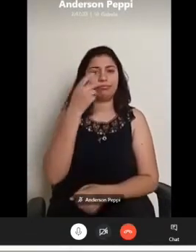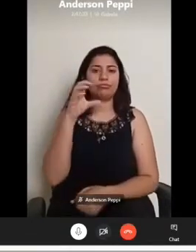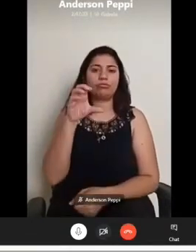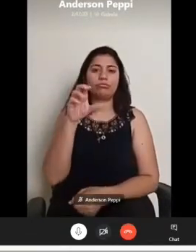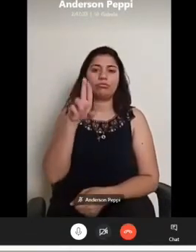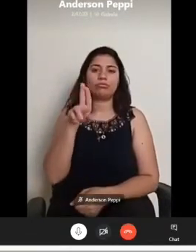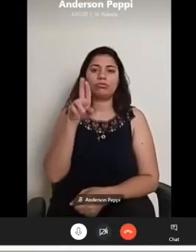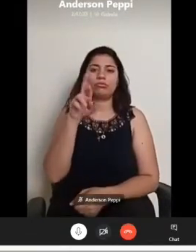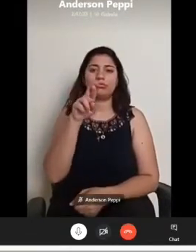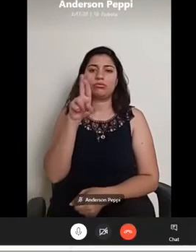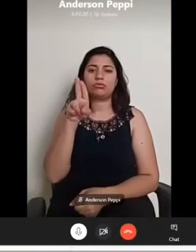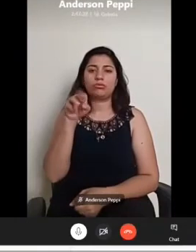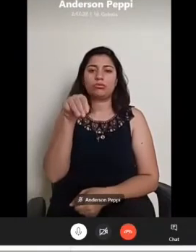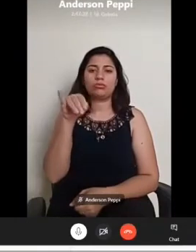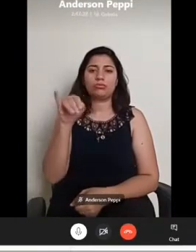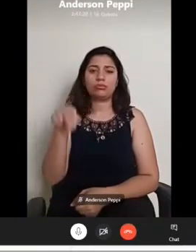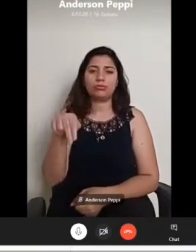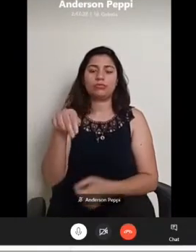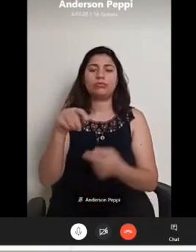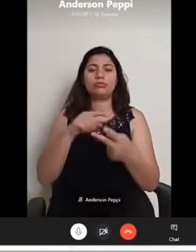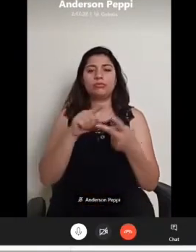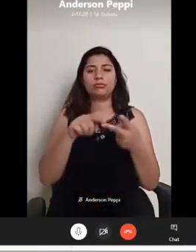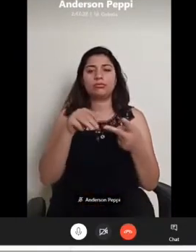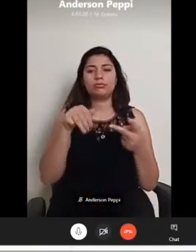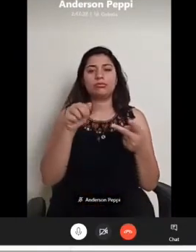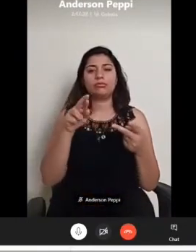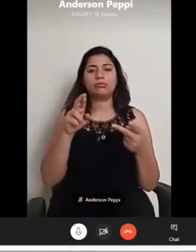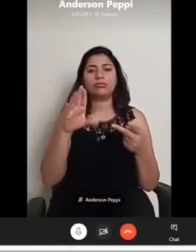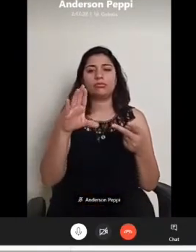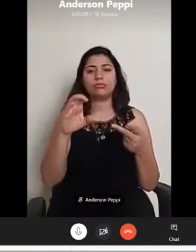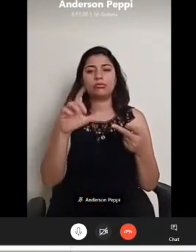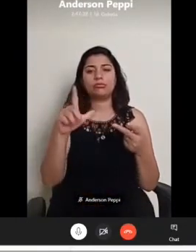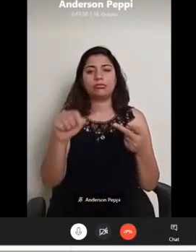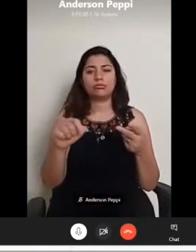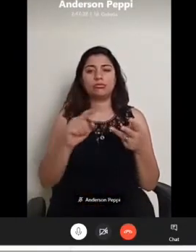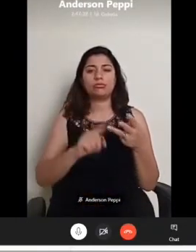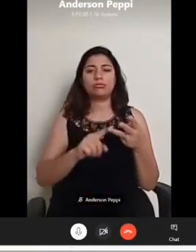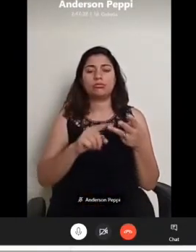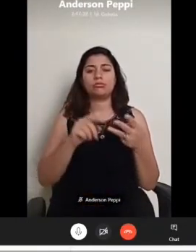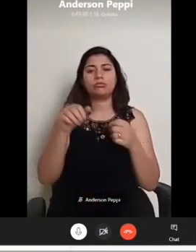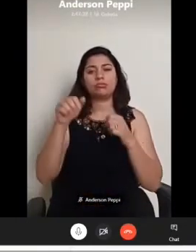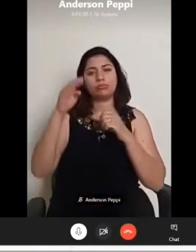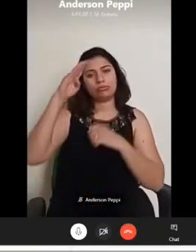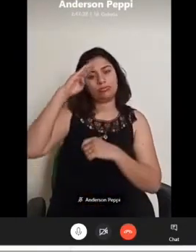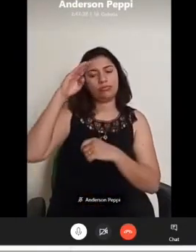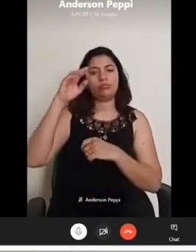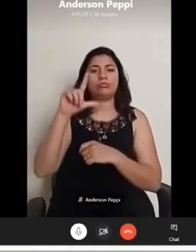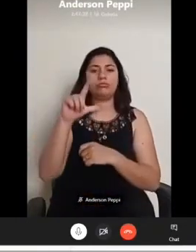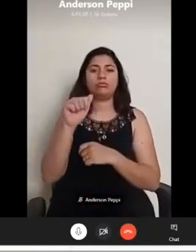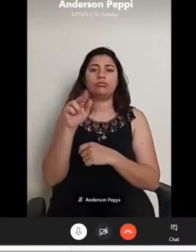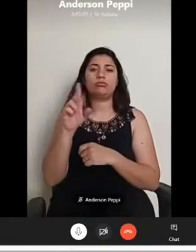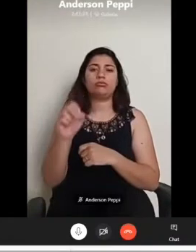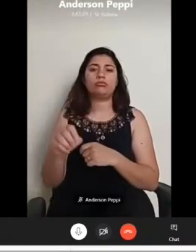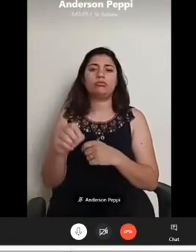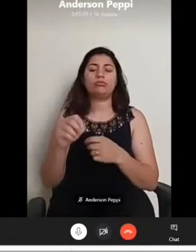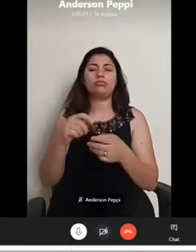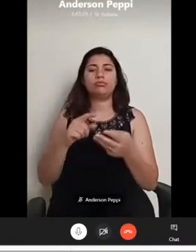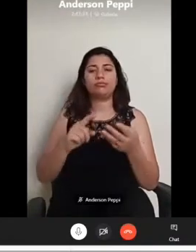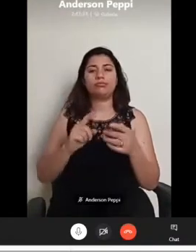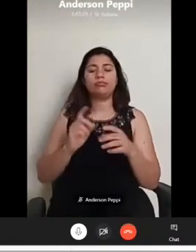vereador Marcelo Sleiman, vereador Sargento Laudo. Para a Comissão de Orçamento, Finanças e